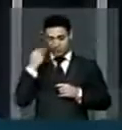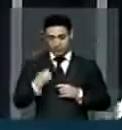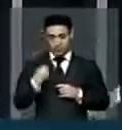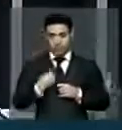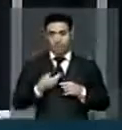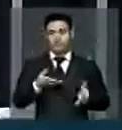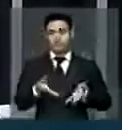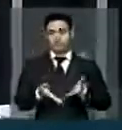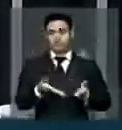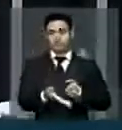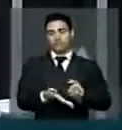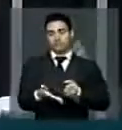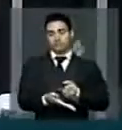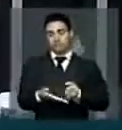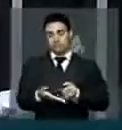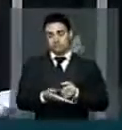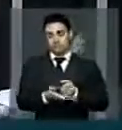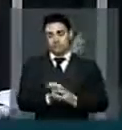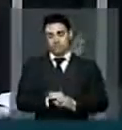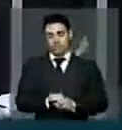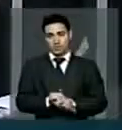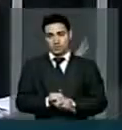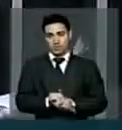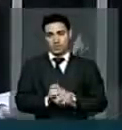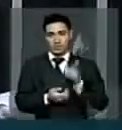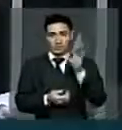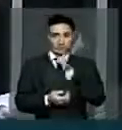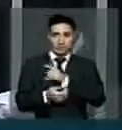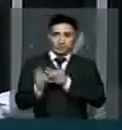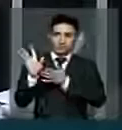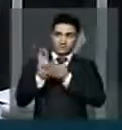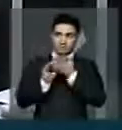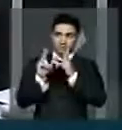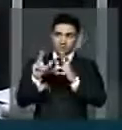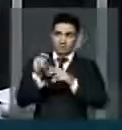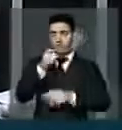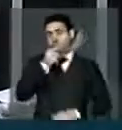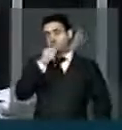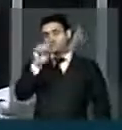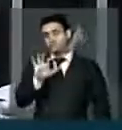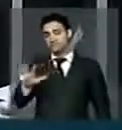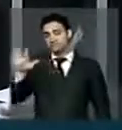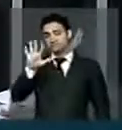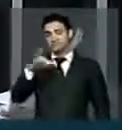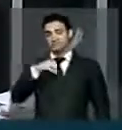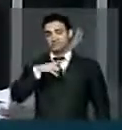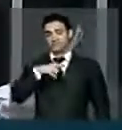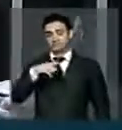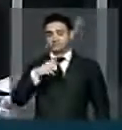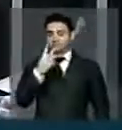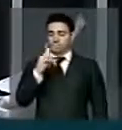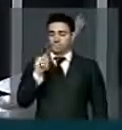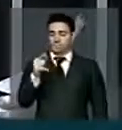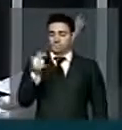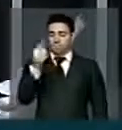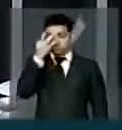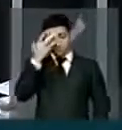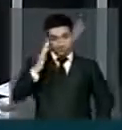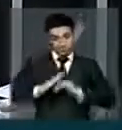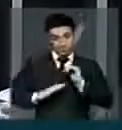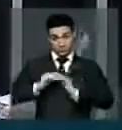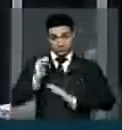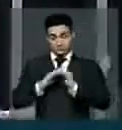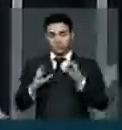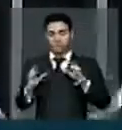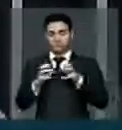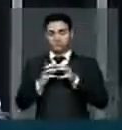básica. Para chegarmos à média do Reino Unido, que possui, por exemplo, 2,7 profissionais para cada grupo de